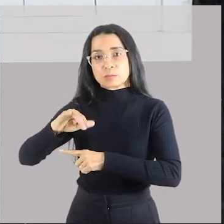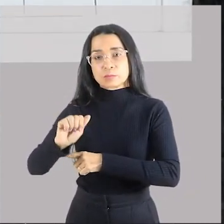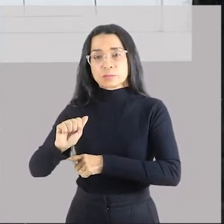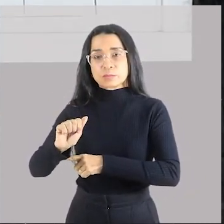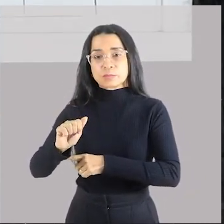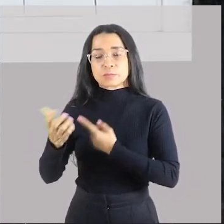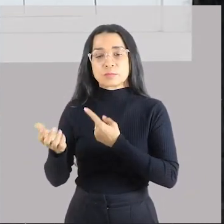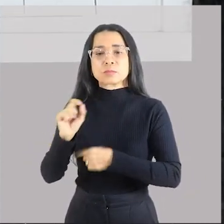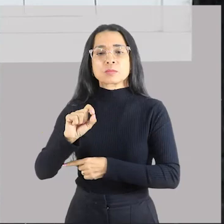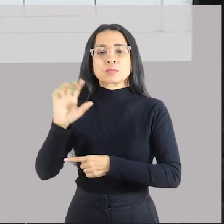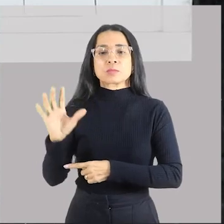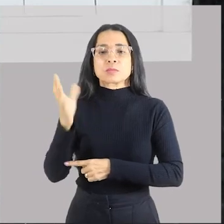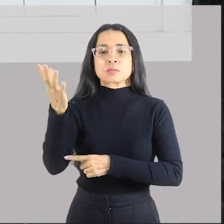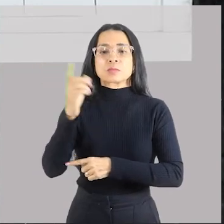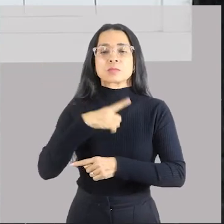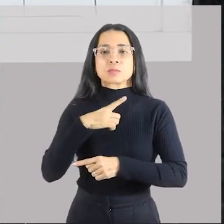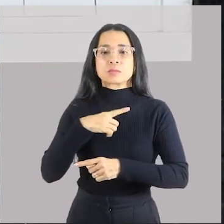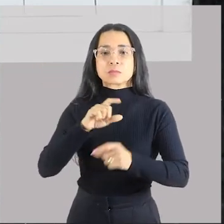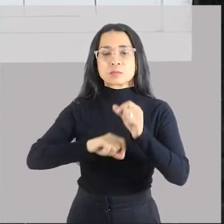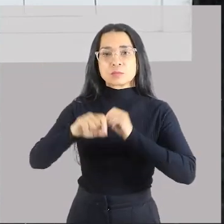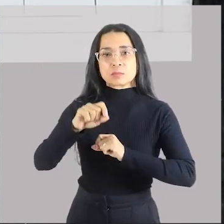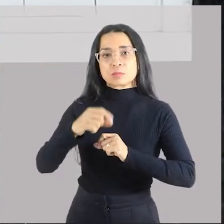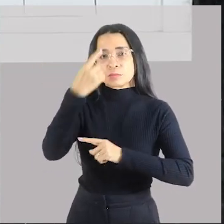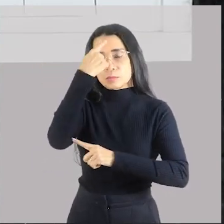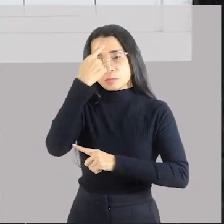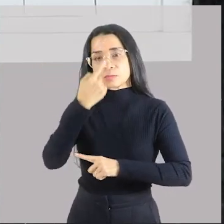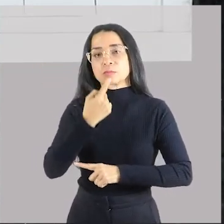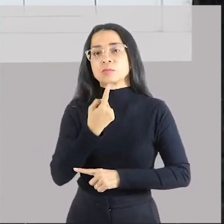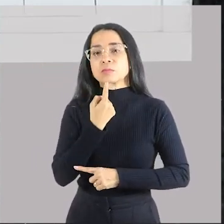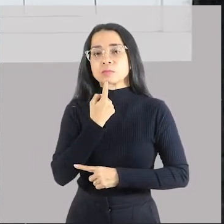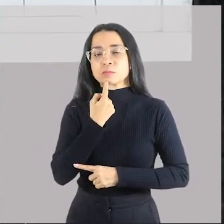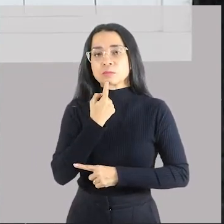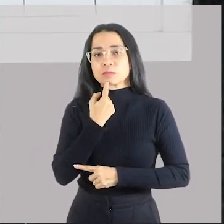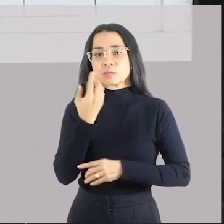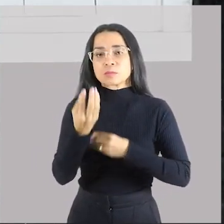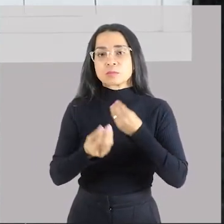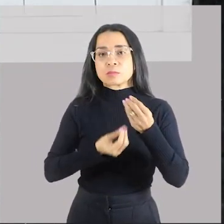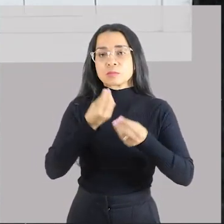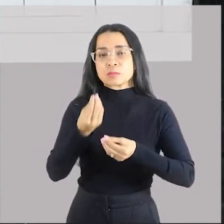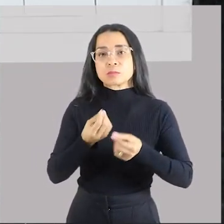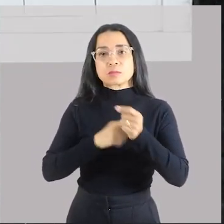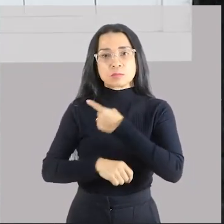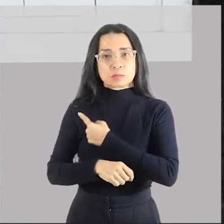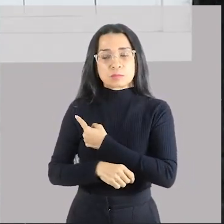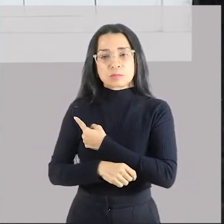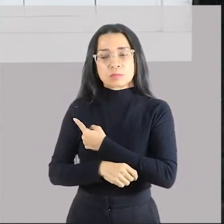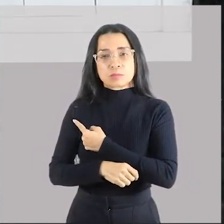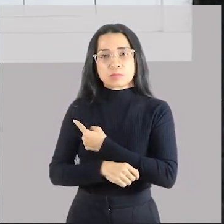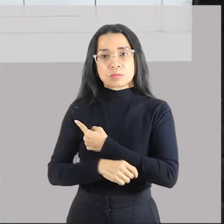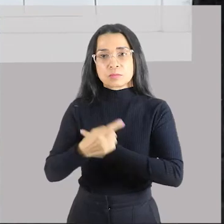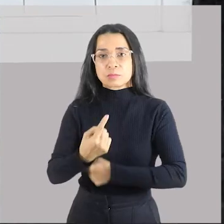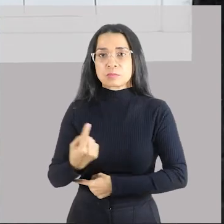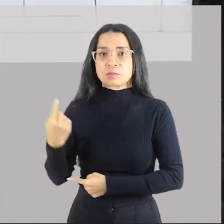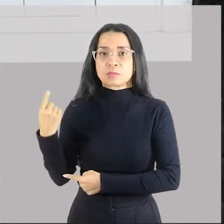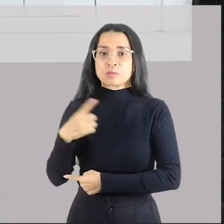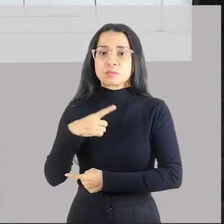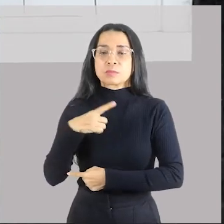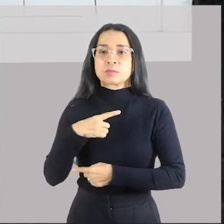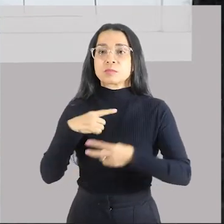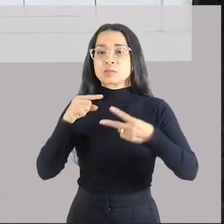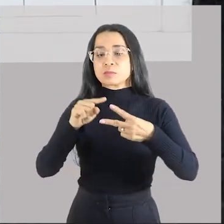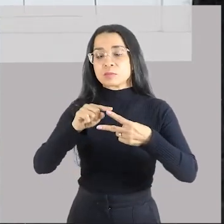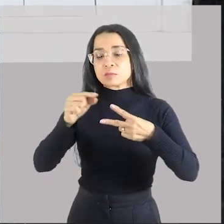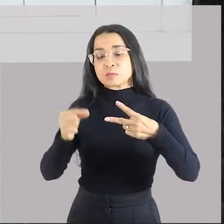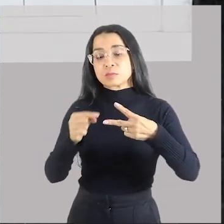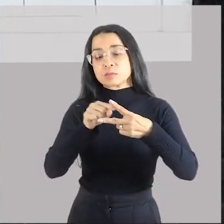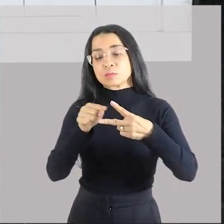acontece? Quando você tem uma figura aqui, como essa, inscrito na circunferência, ela tem um ângulo central.